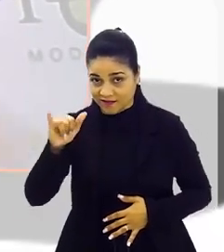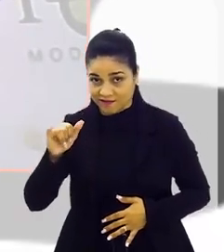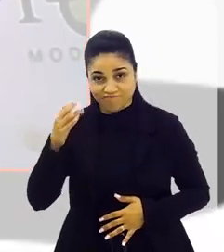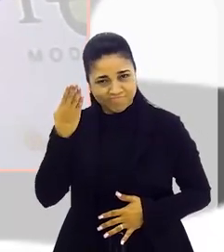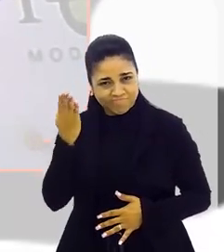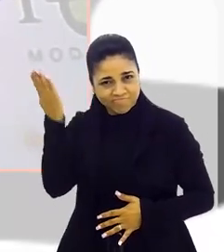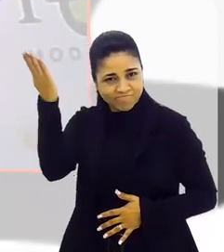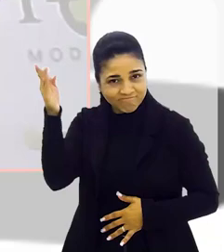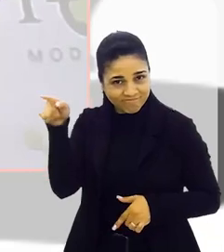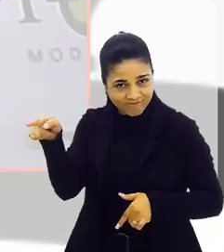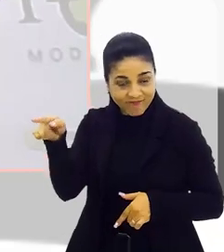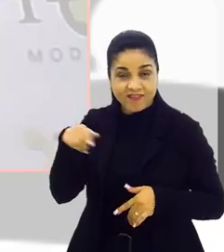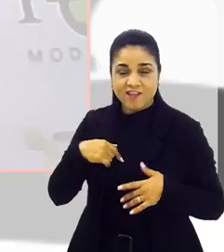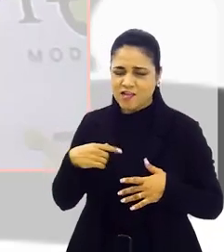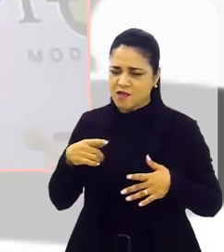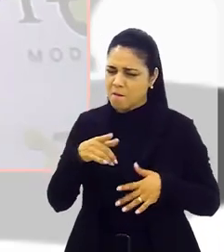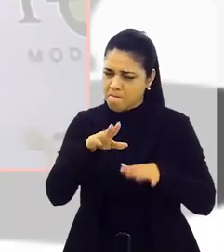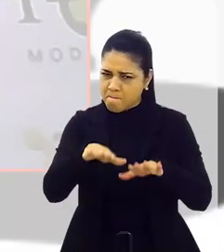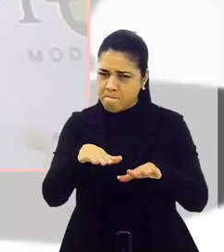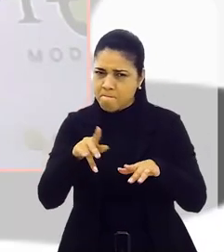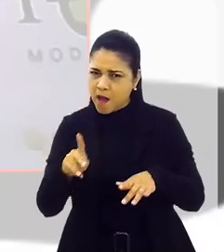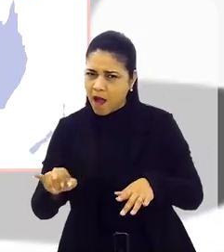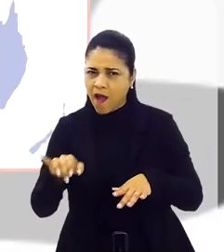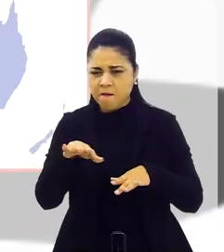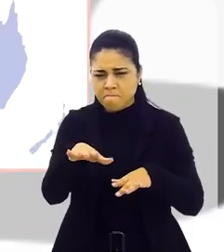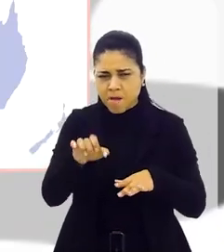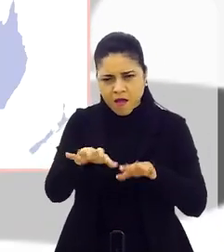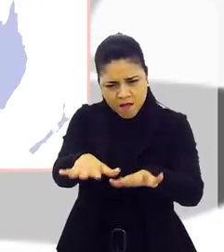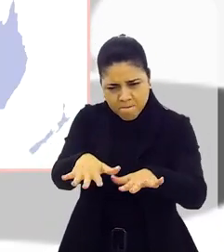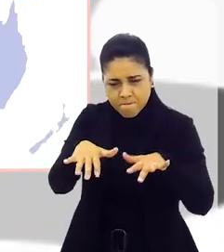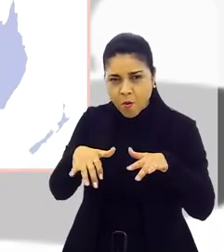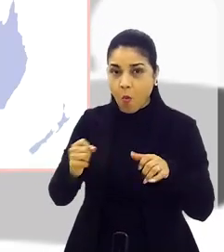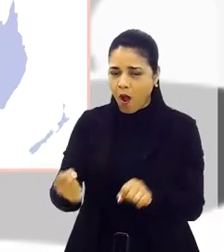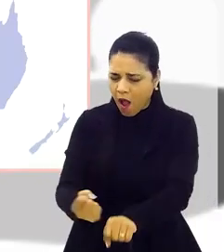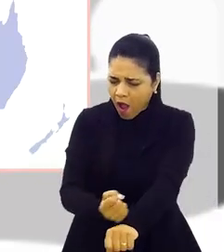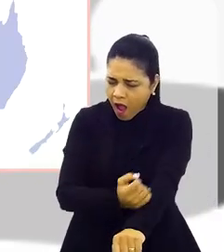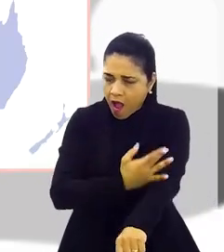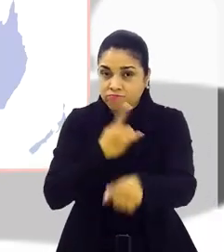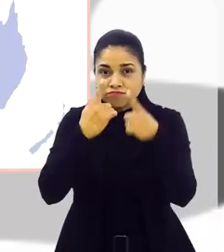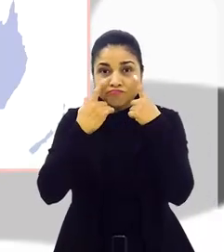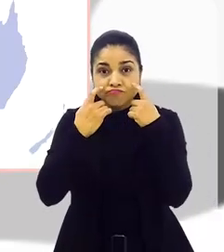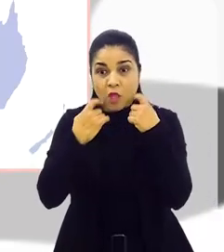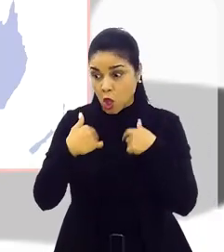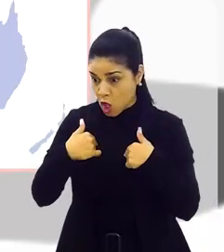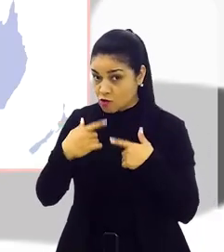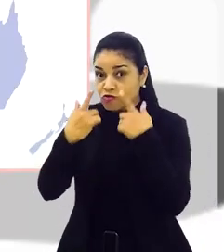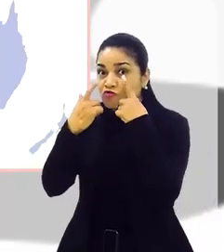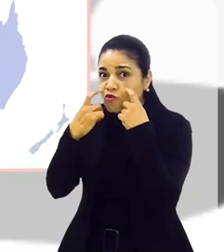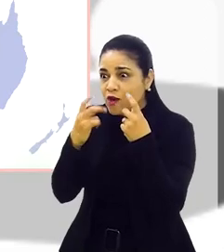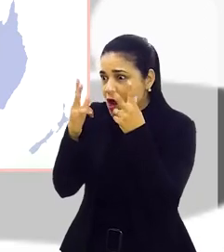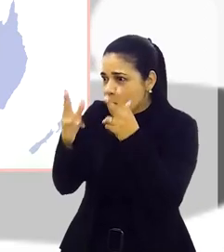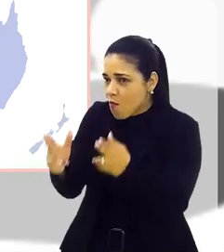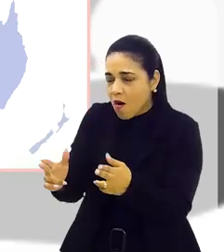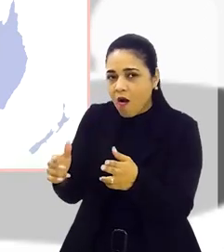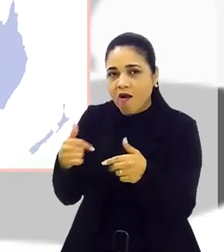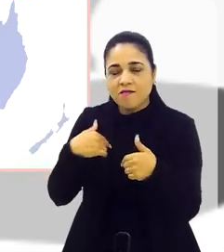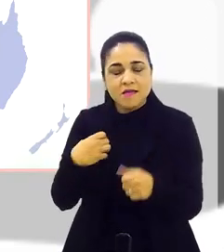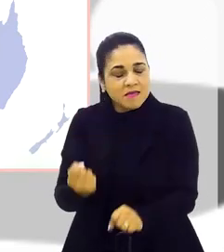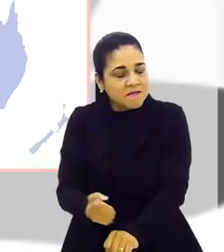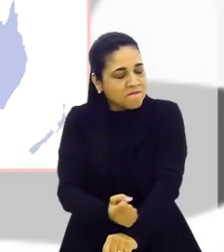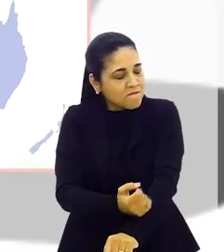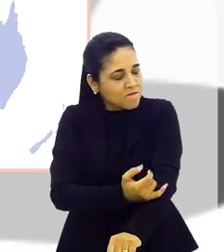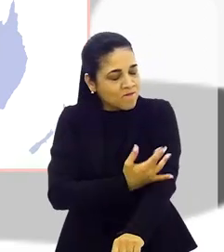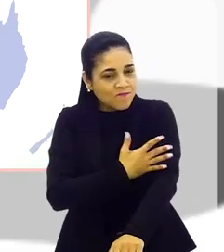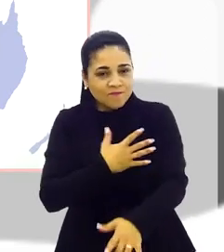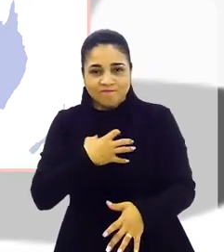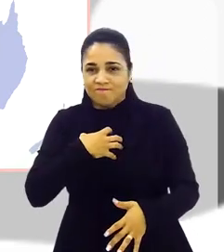assim, muita gente na plateia se emocionando, os próprios pais Eu chorando de chorei, eu chorei felicidade. Foi de ver a assim, foi uma